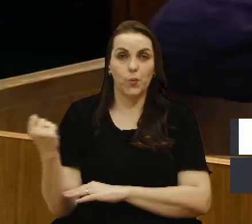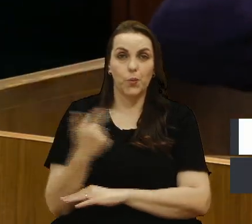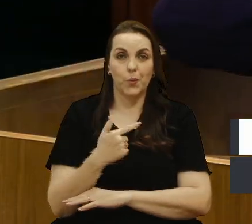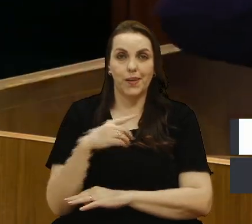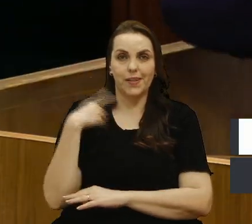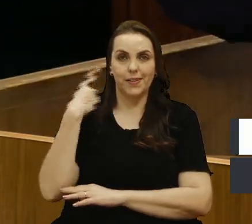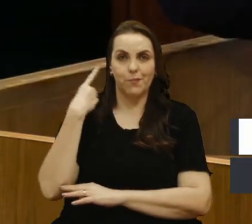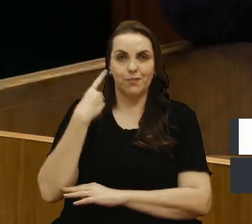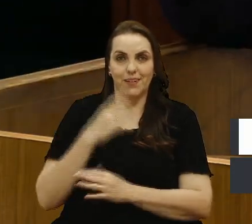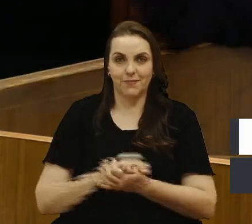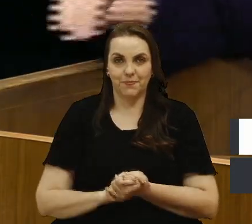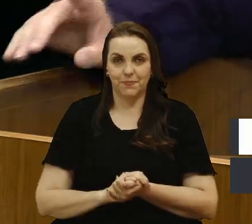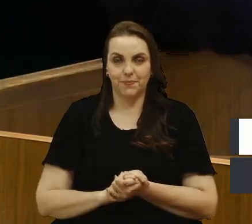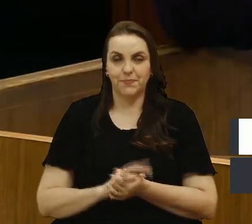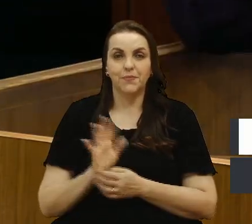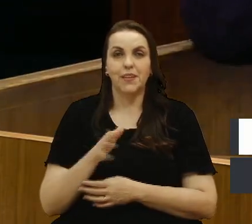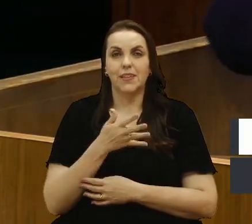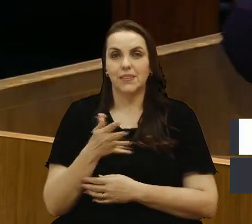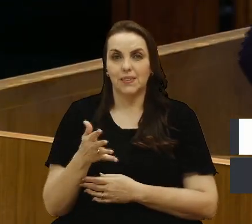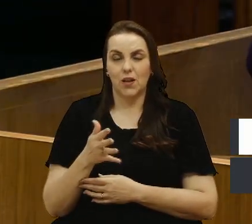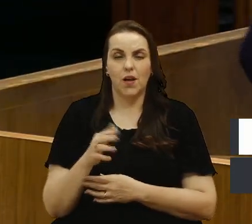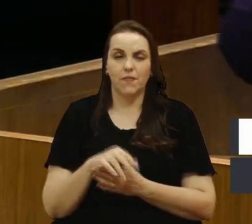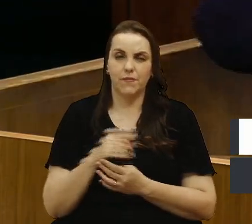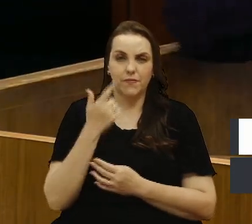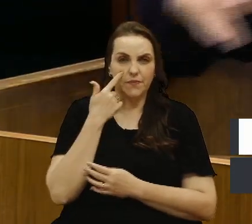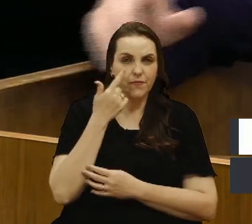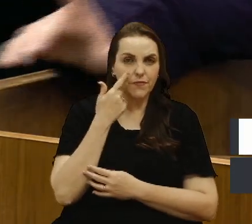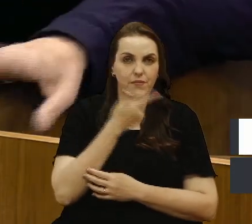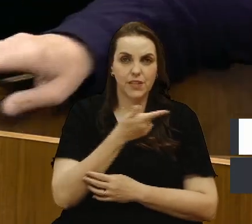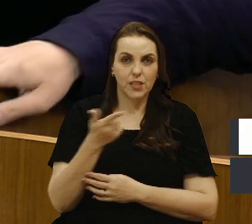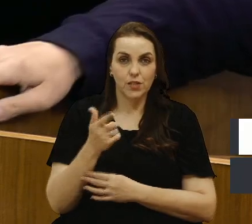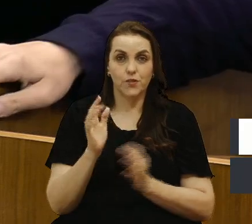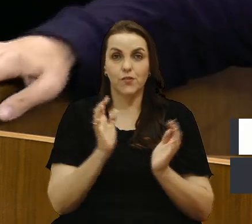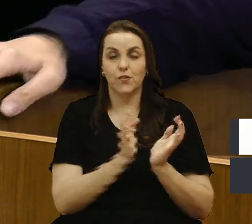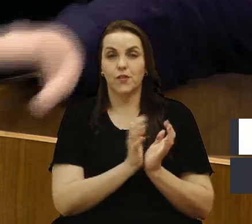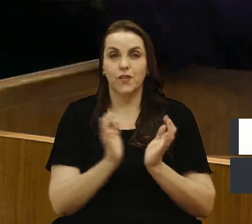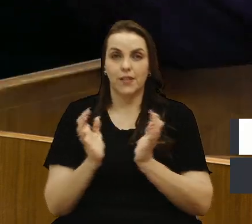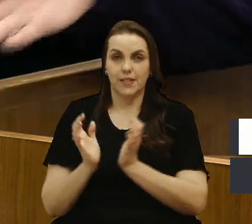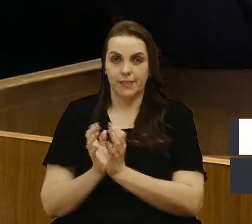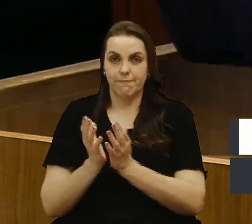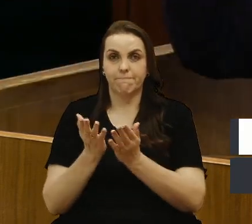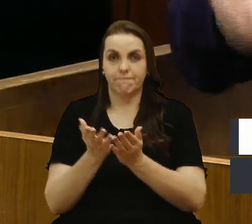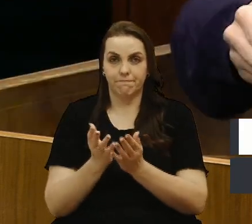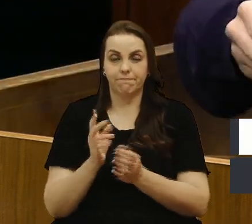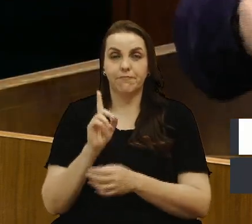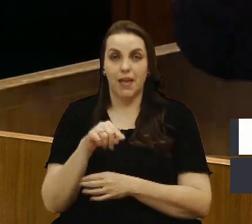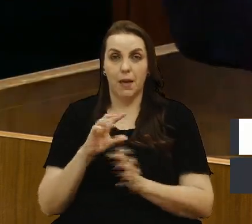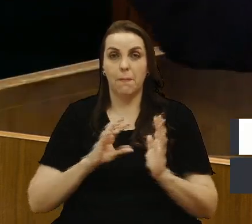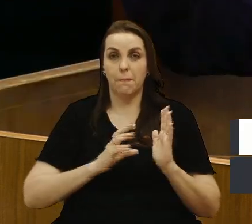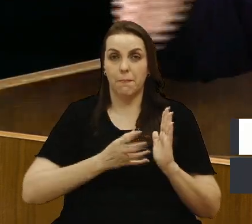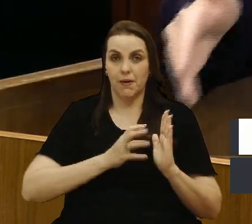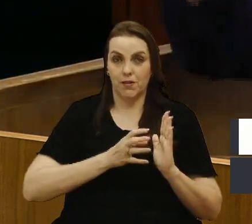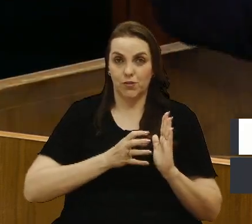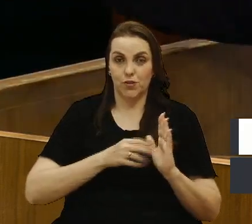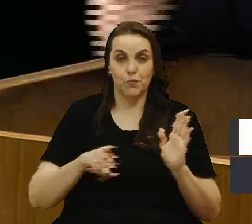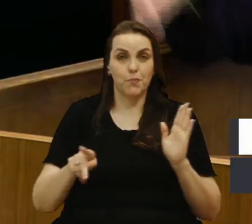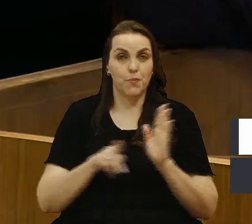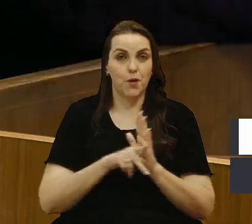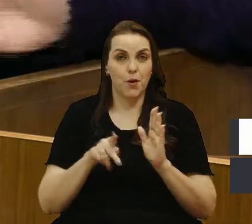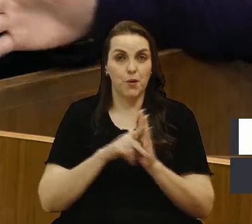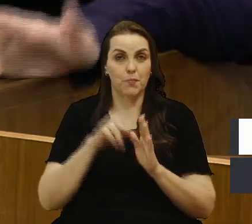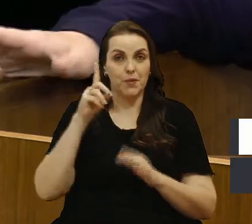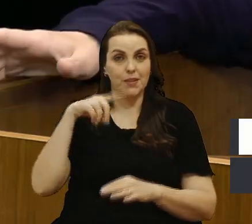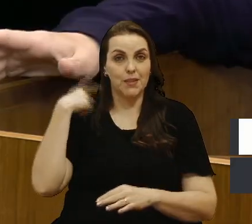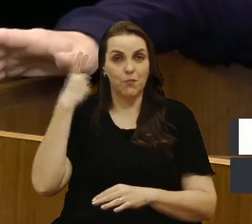deputados. Então, muitas vezes eu vejo aqui colegas que são de partidos, de deputados que